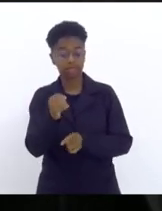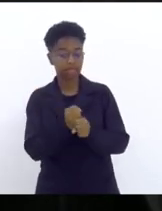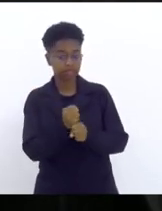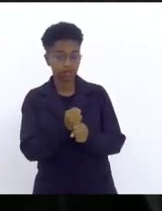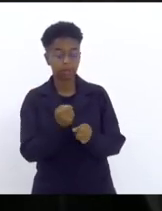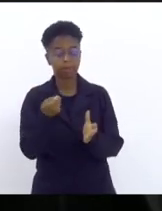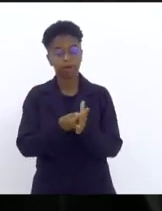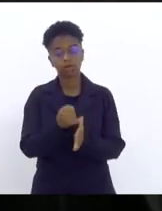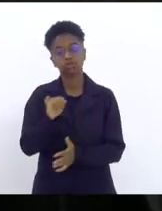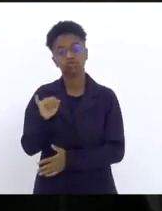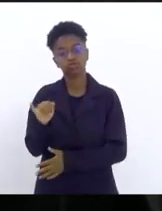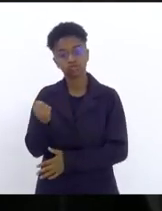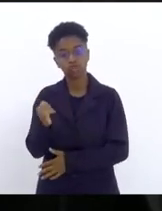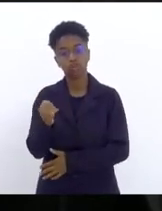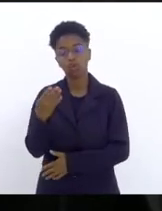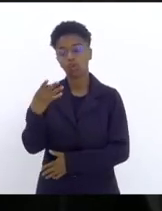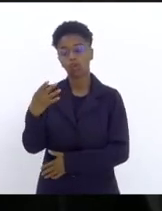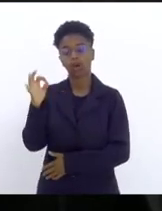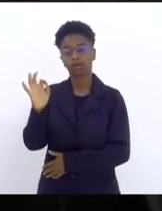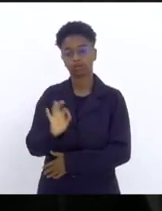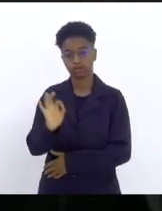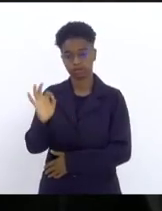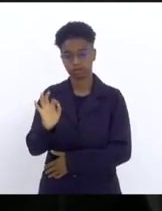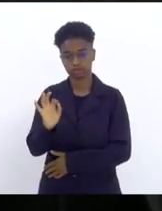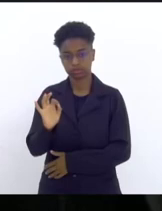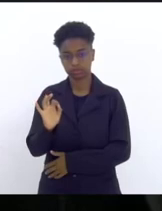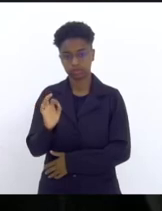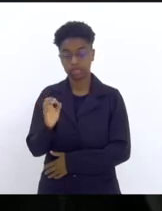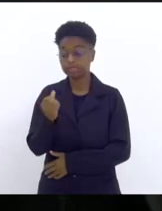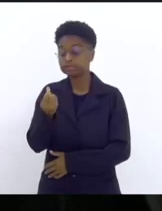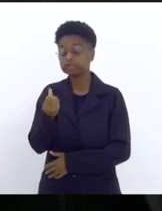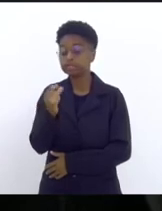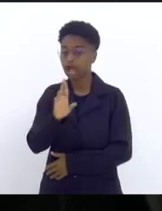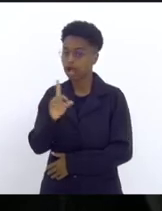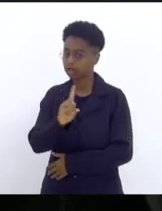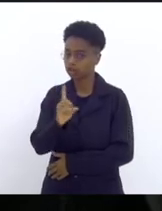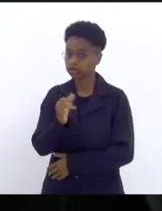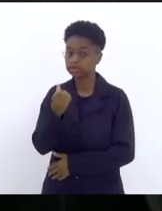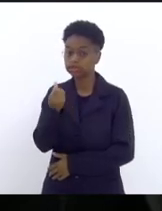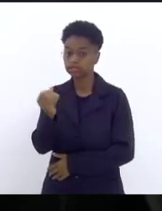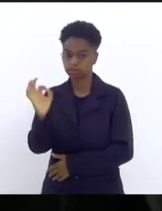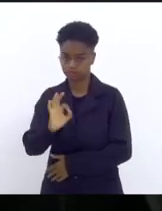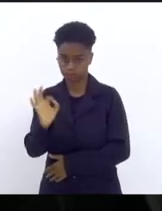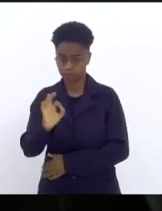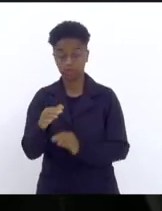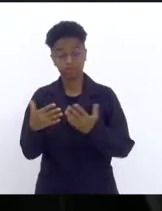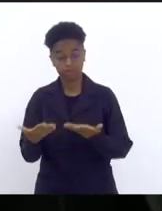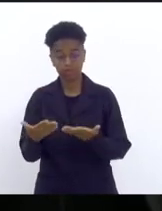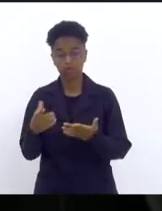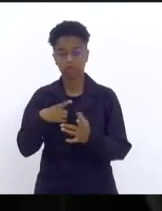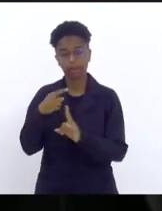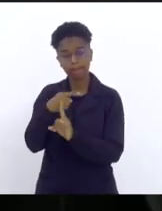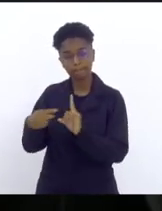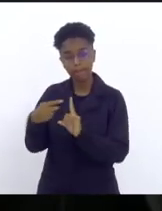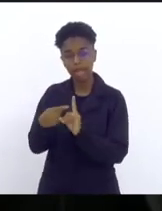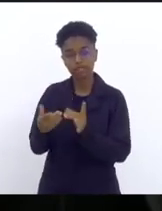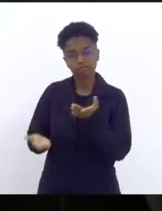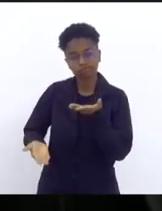quatro por cento r$ 6 não 6 pontos percentuais na média